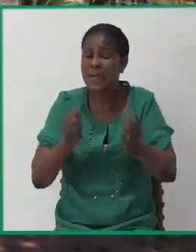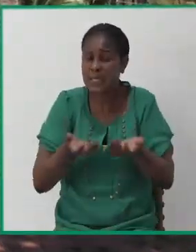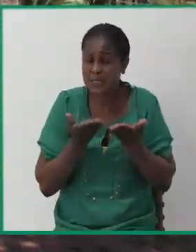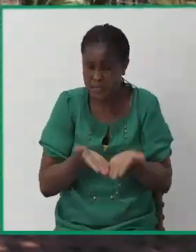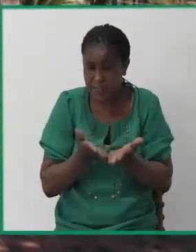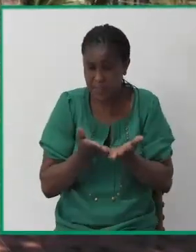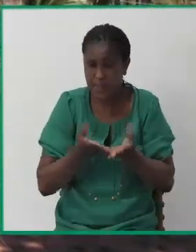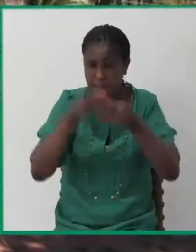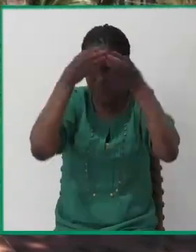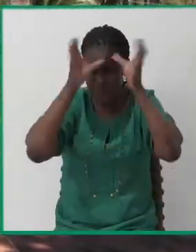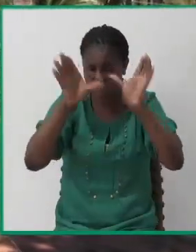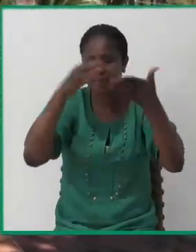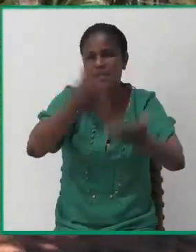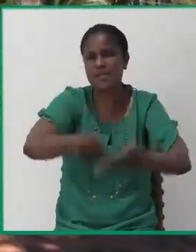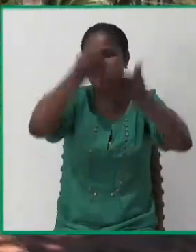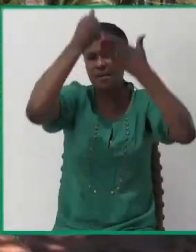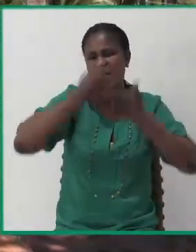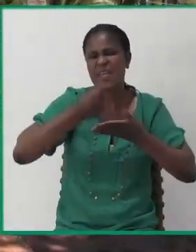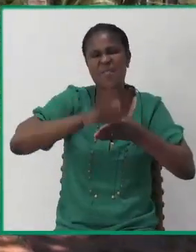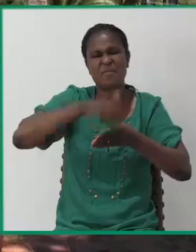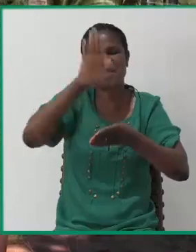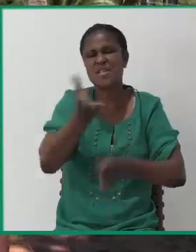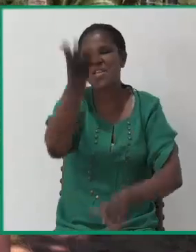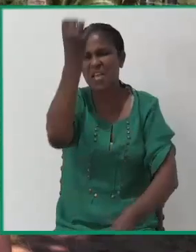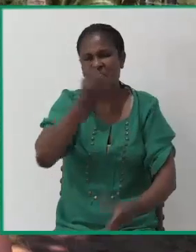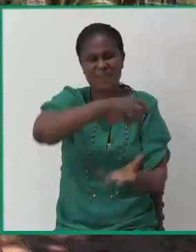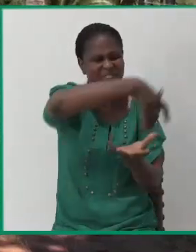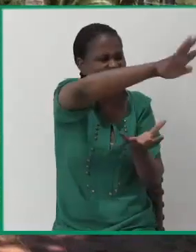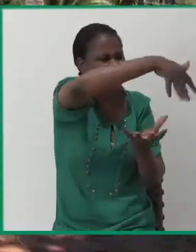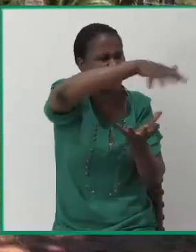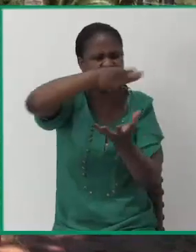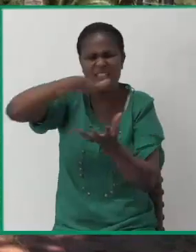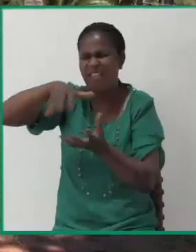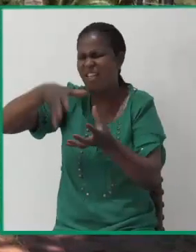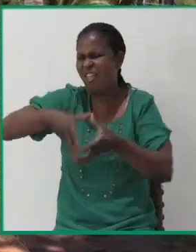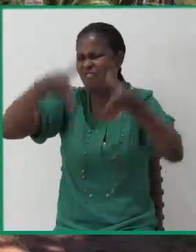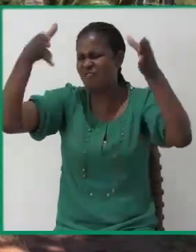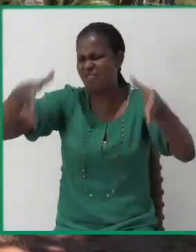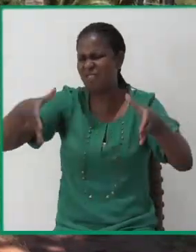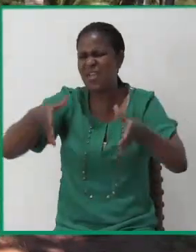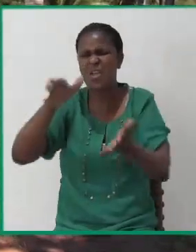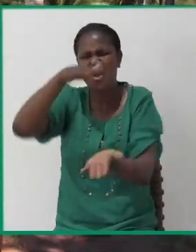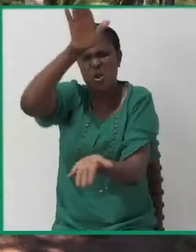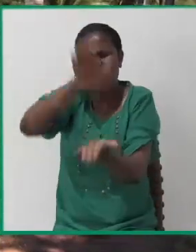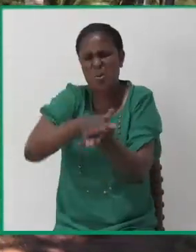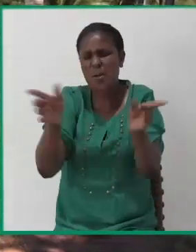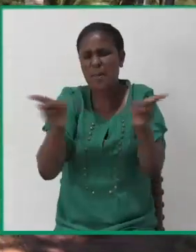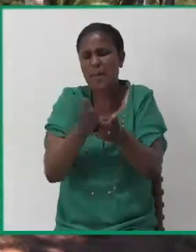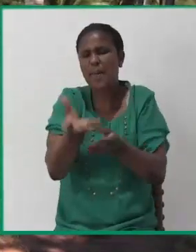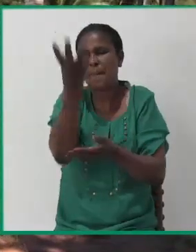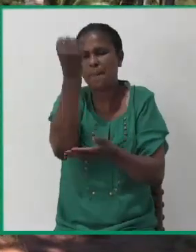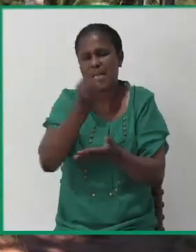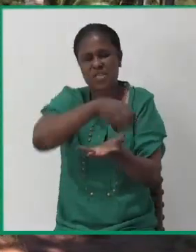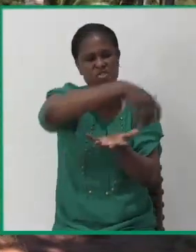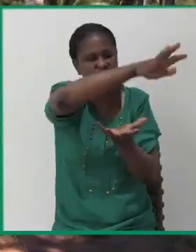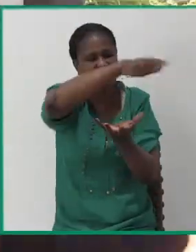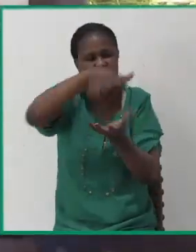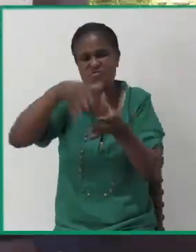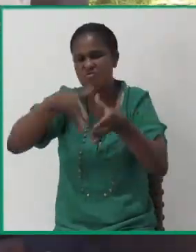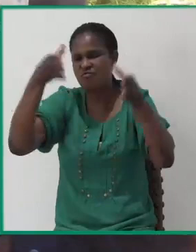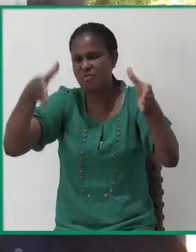com um compasso, é que nos ajudou muito. Conseguimos produzir muito, pode ser um pequeno espaço, mas conseguimos produzir